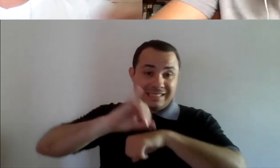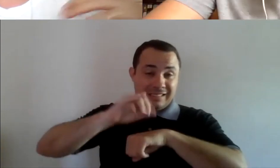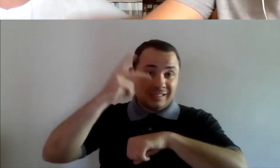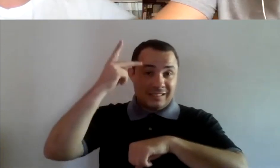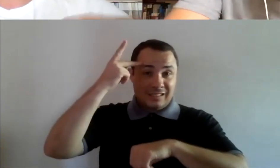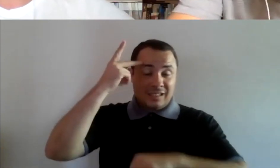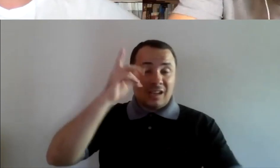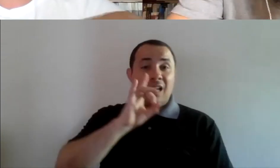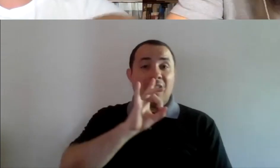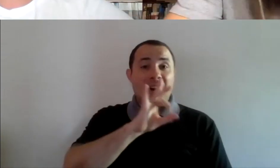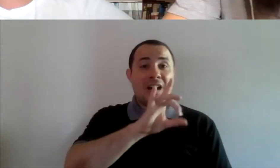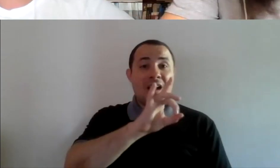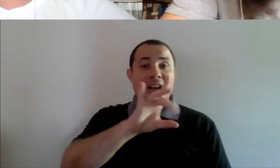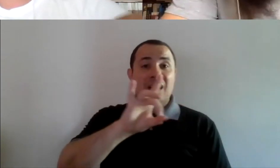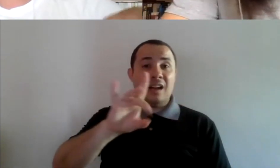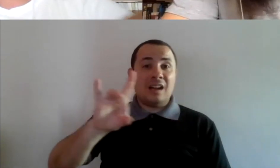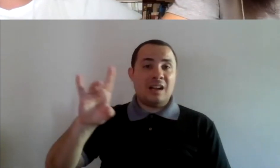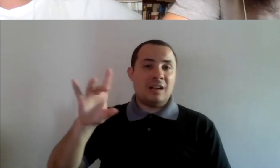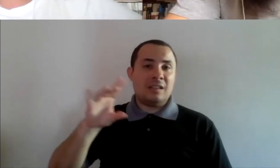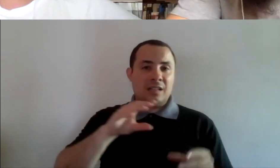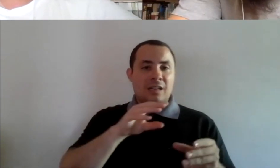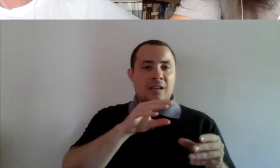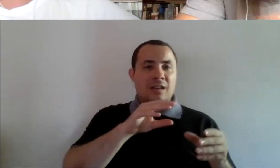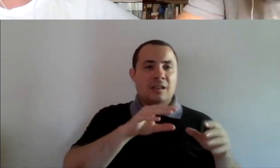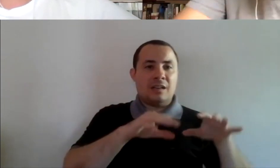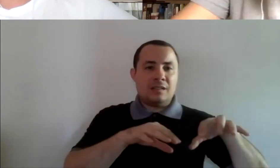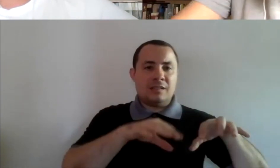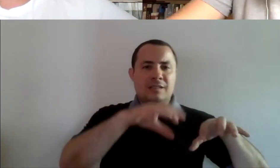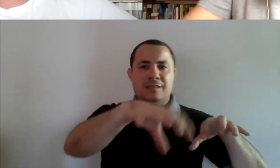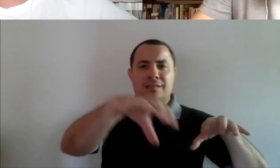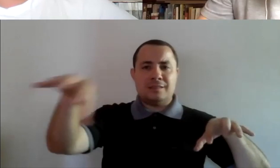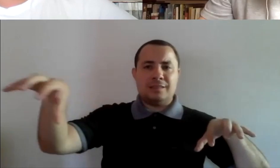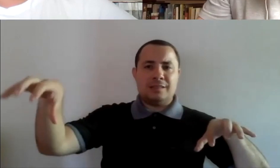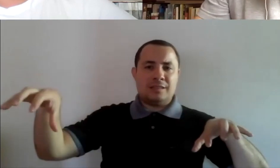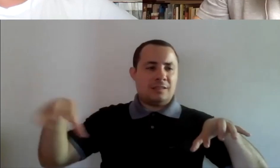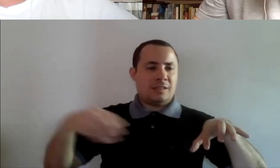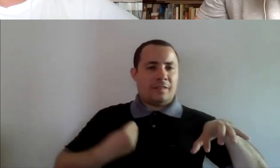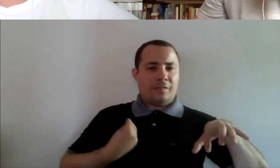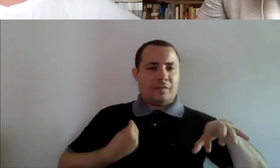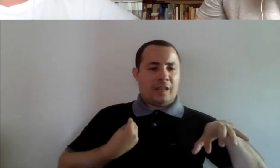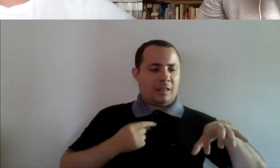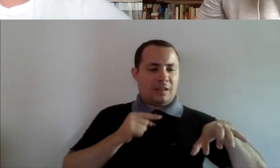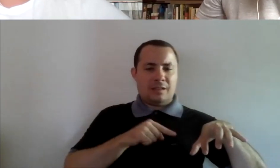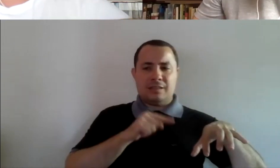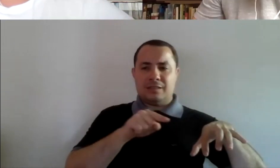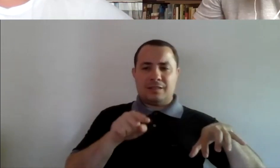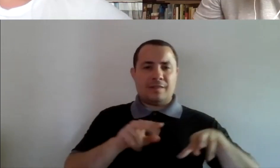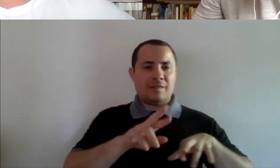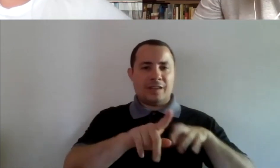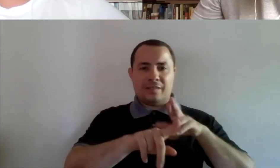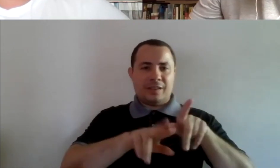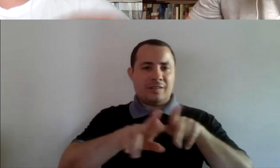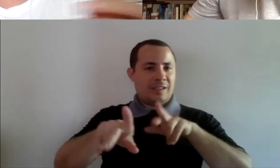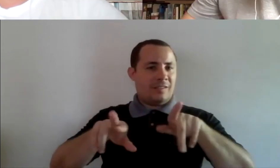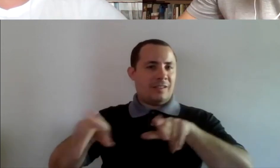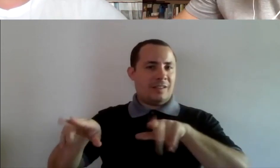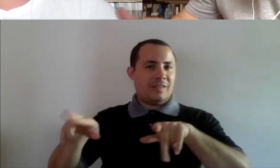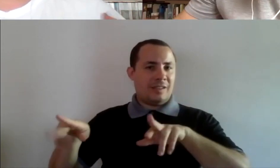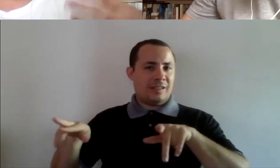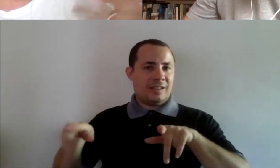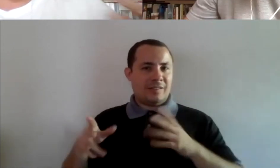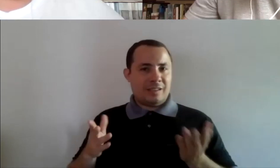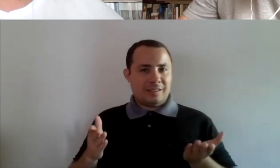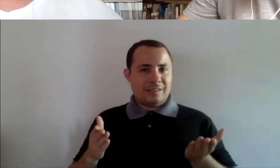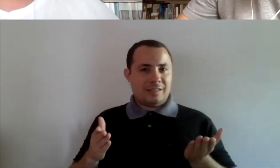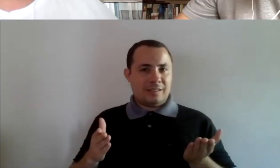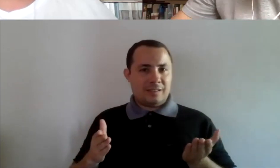delas está inserida dentro de uma realidade muito diferente da cidade, né? E isso vai impactar na forma como